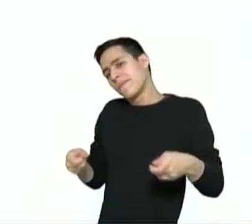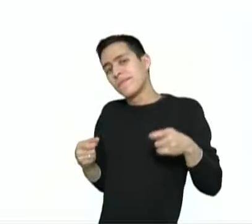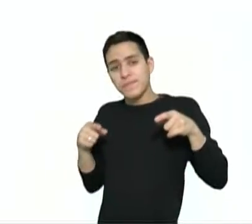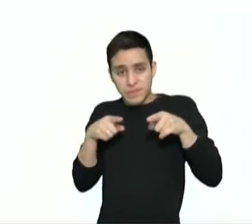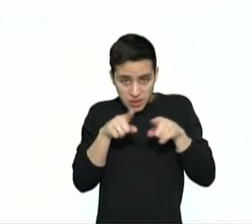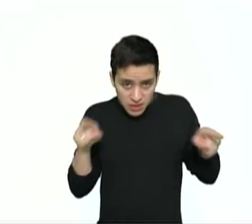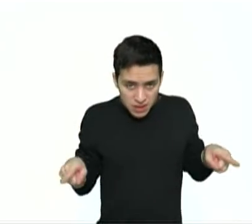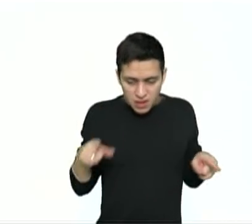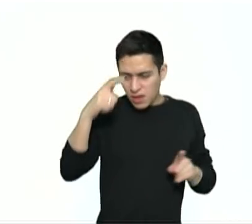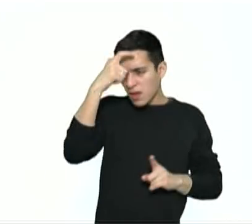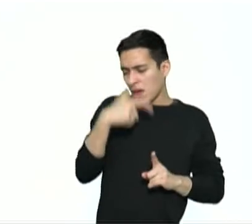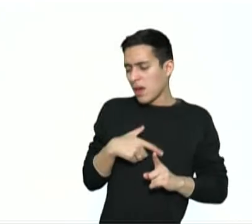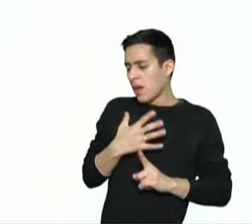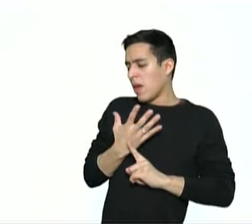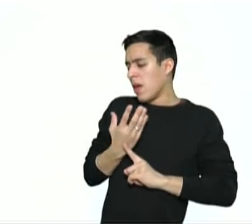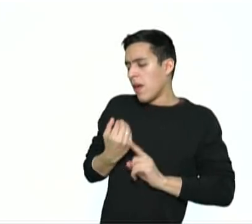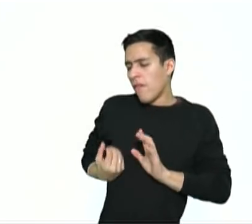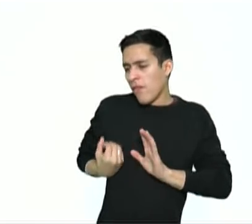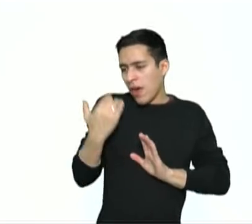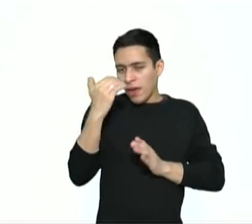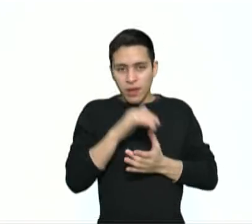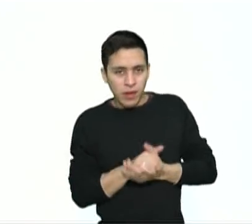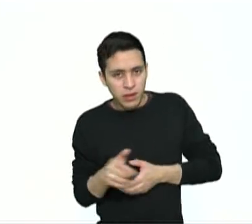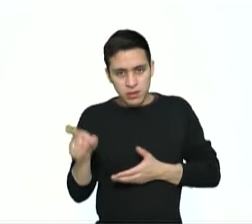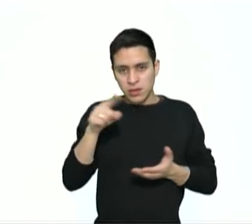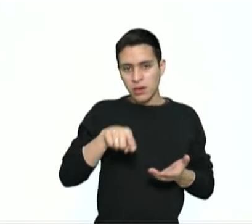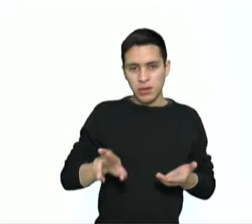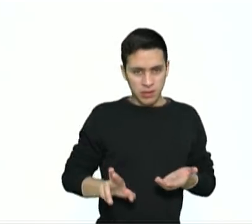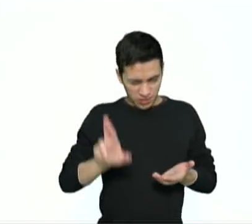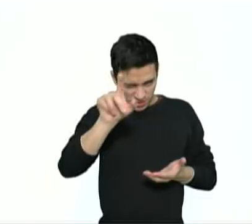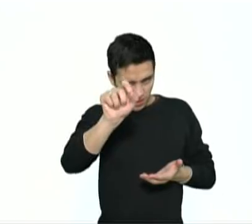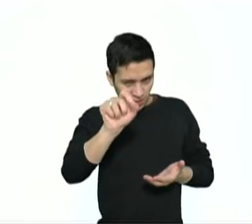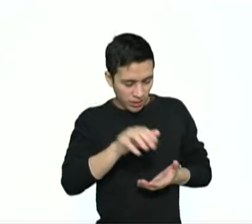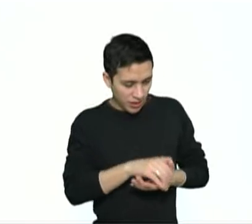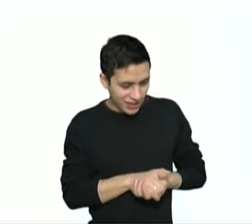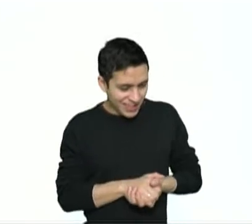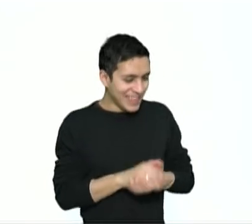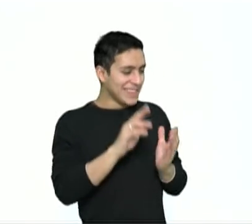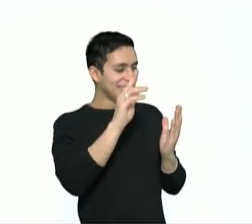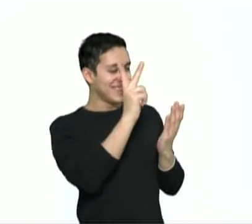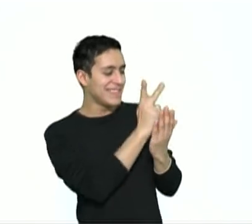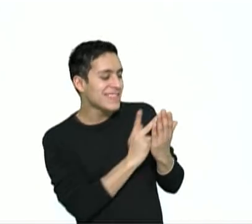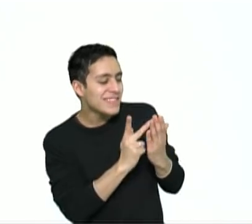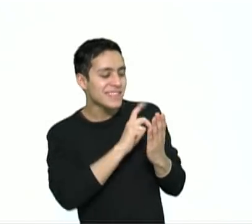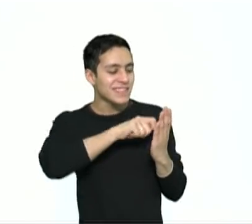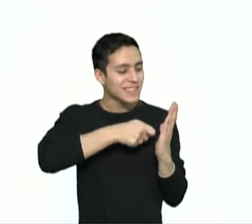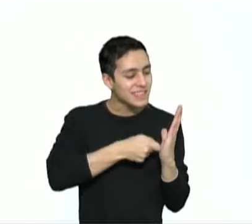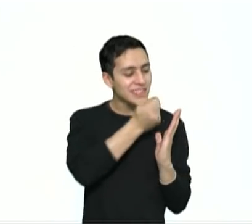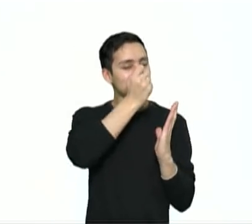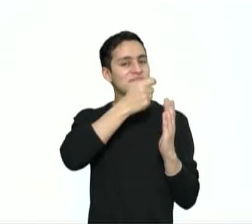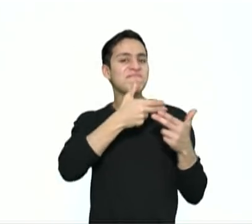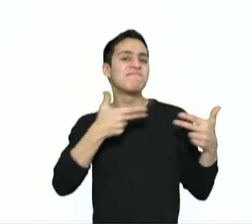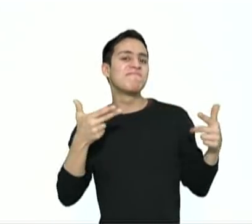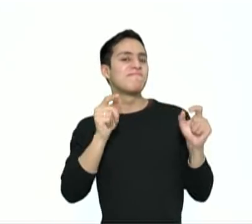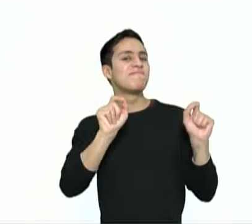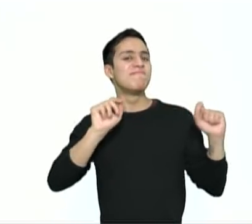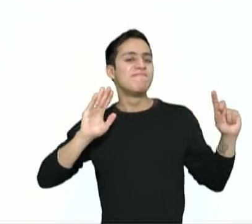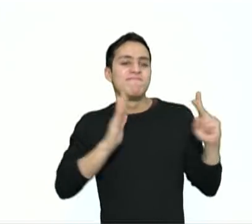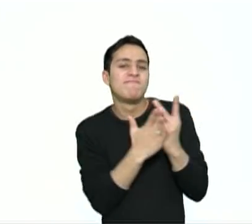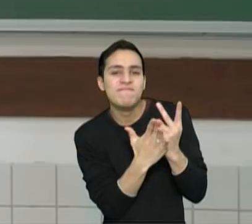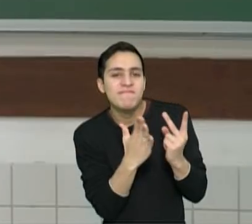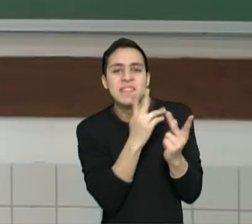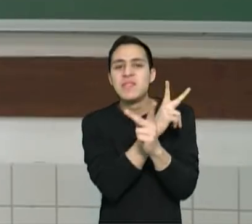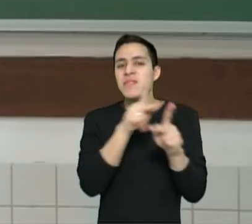você vai ser um artista viajante. Represente por meio do desenho, pintura ou estilogravura um acontecimento da